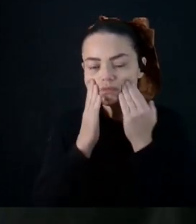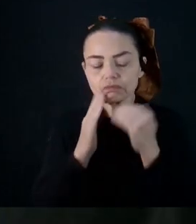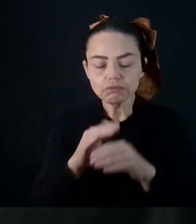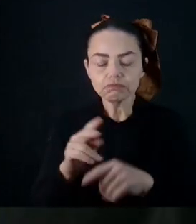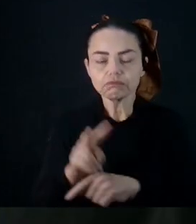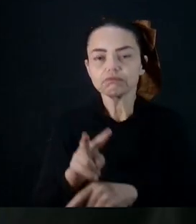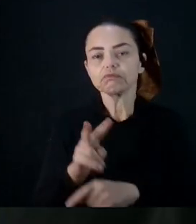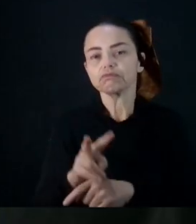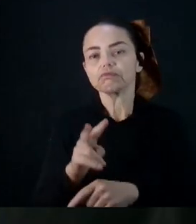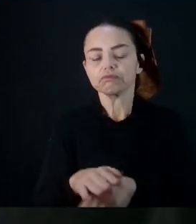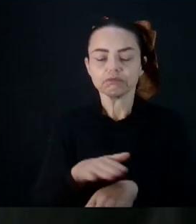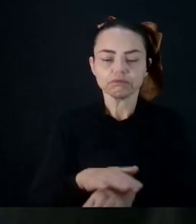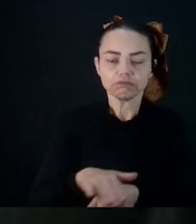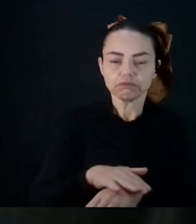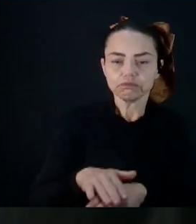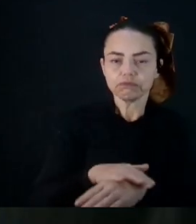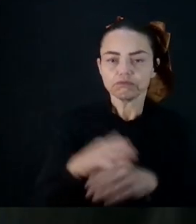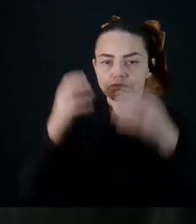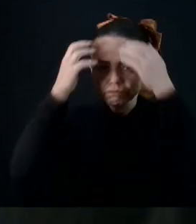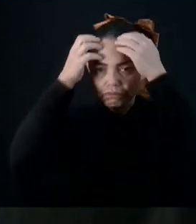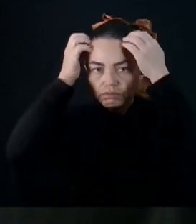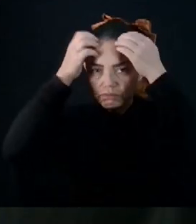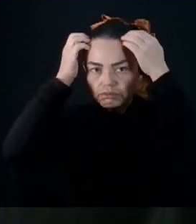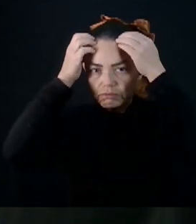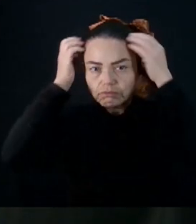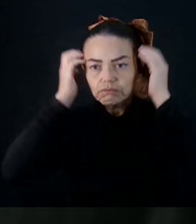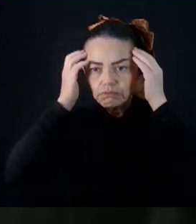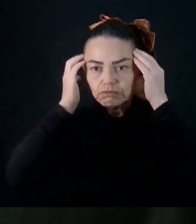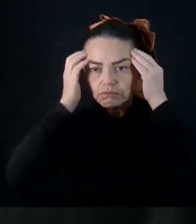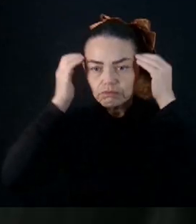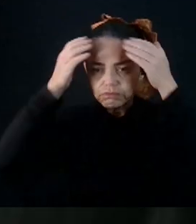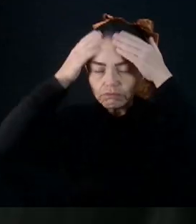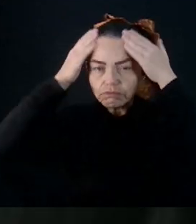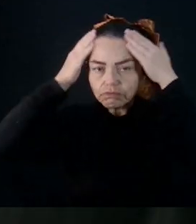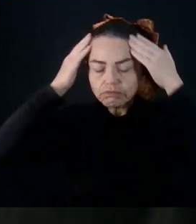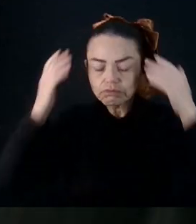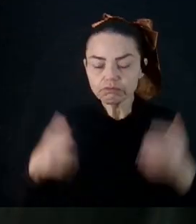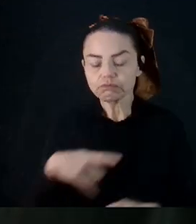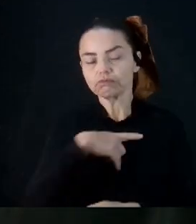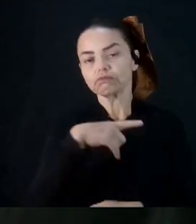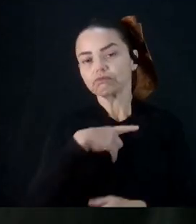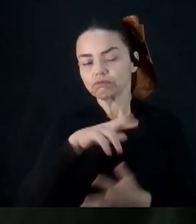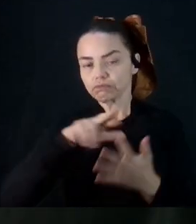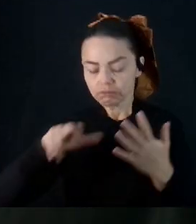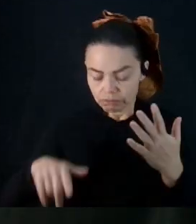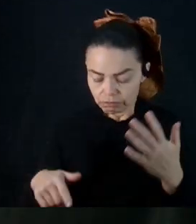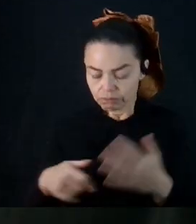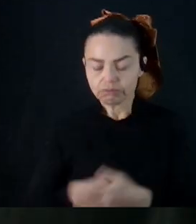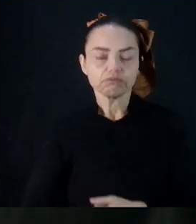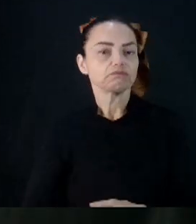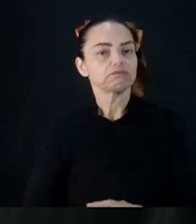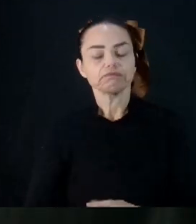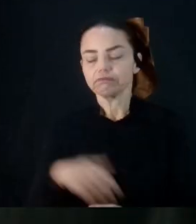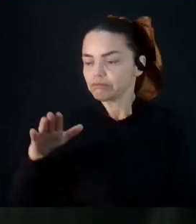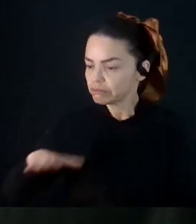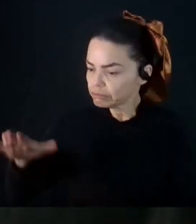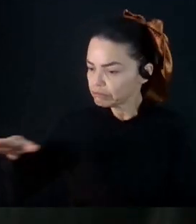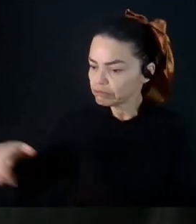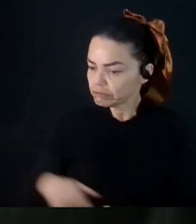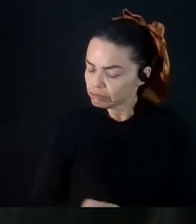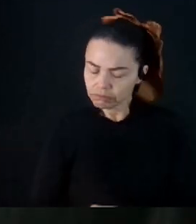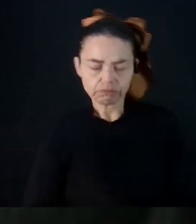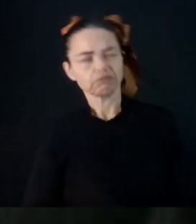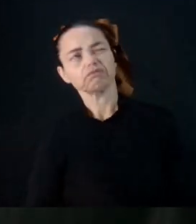de pele, de cabelo, enfim. E que de repente a gente tem um monte, né? E a criança vai lá e se vê